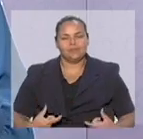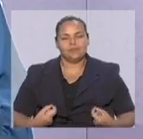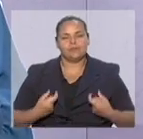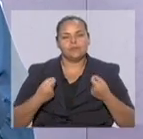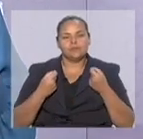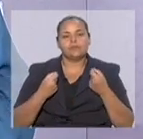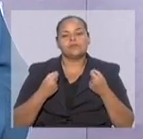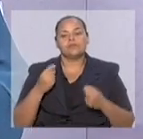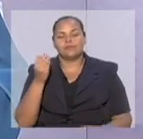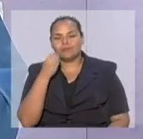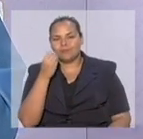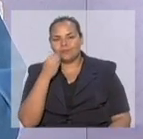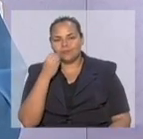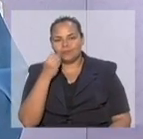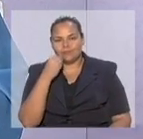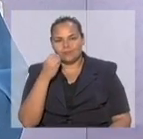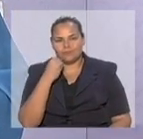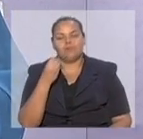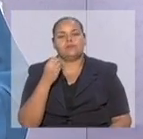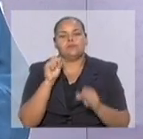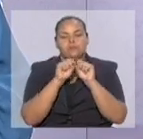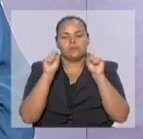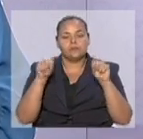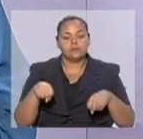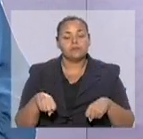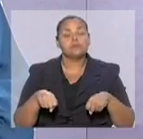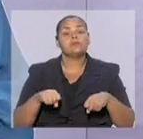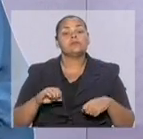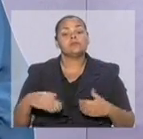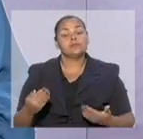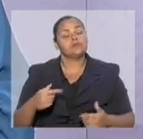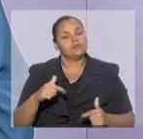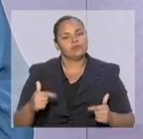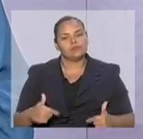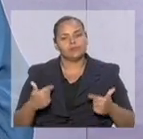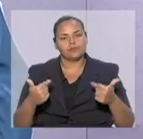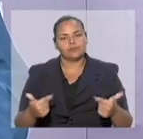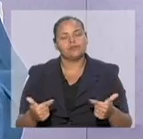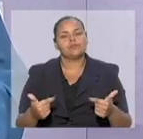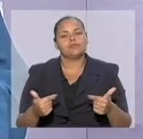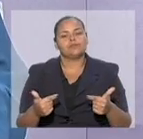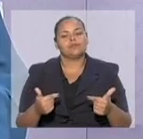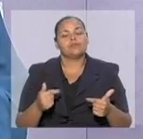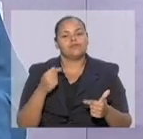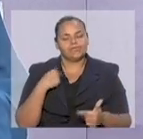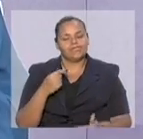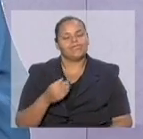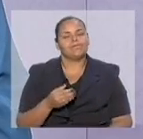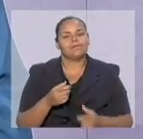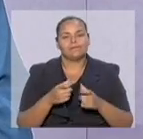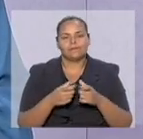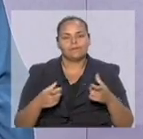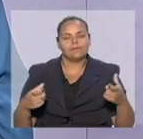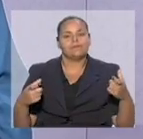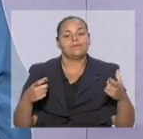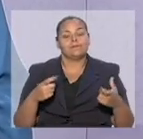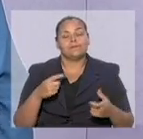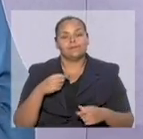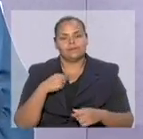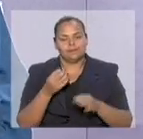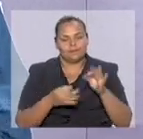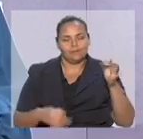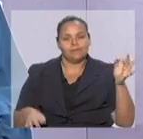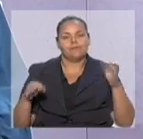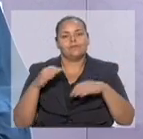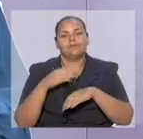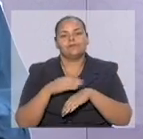muito evidente a fragilidade do sistema. Então isso nos motivou a estender essa discussão,